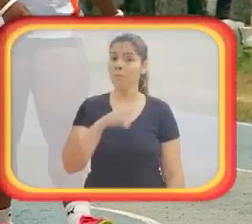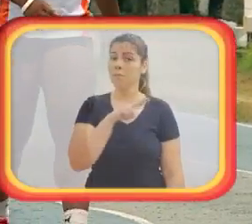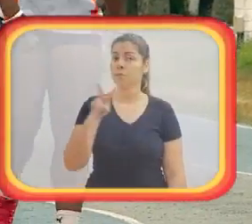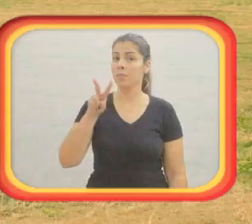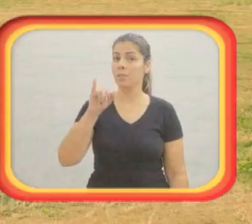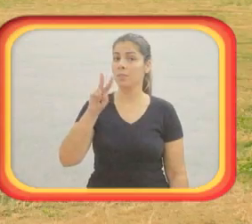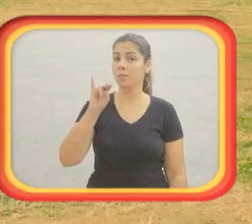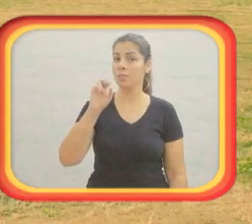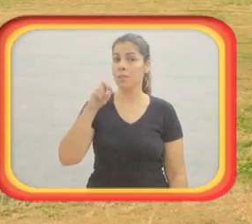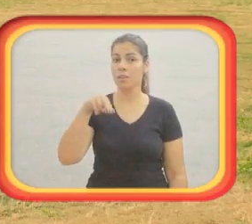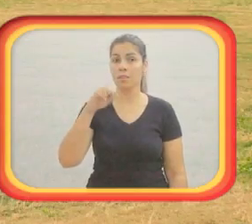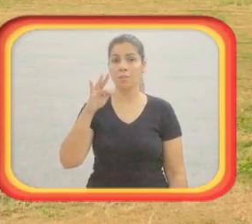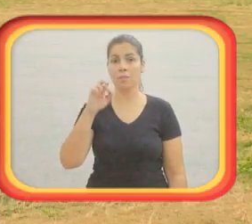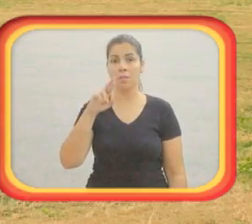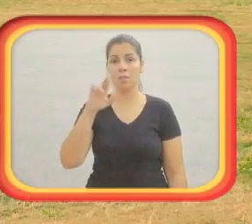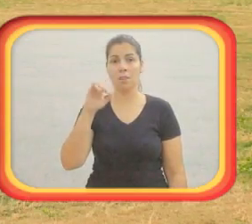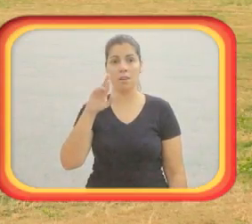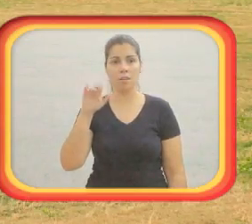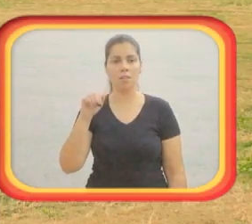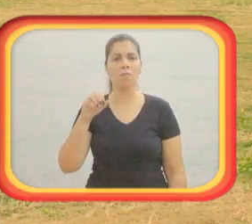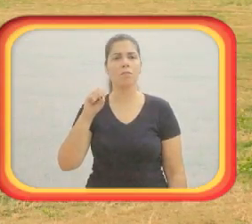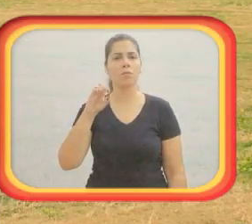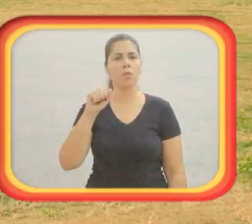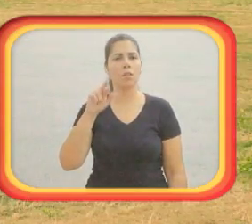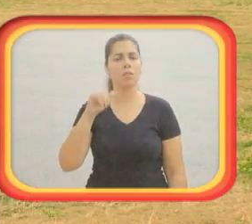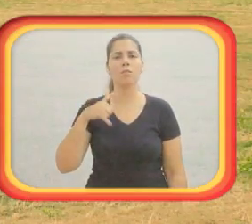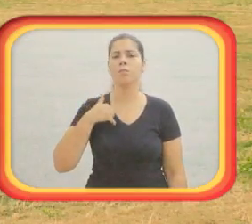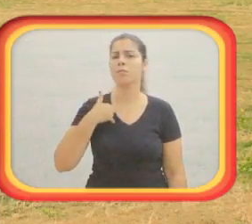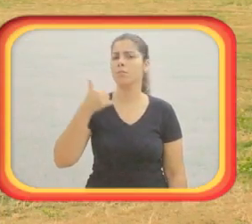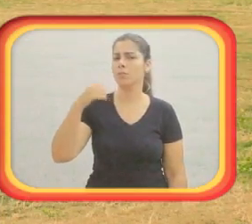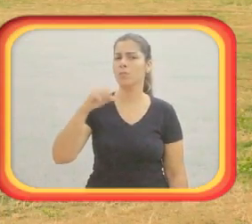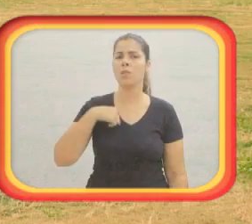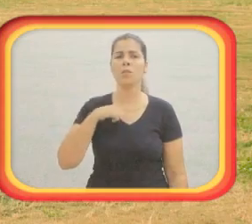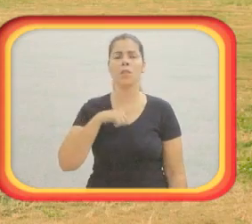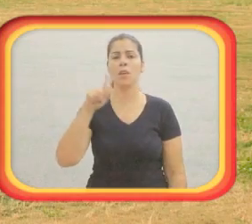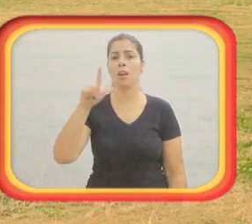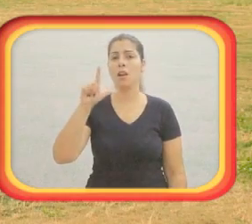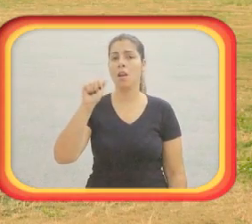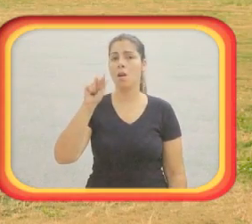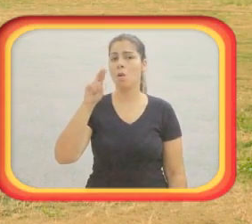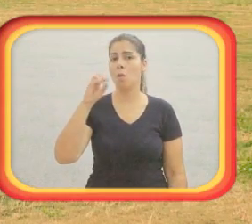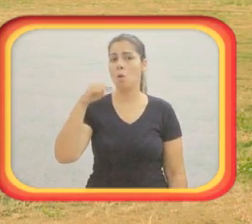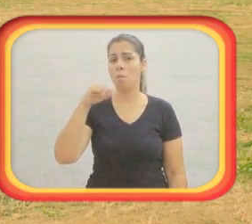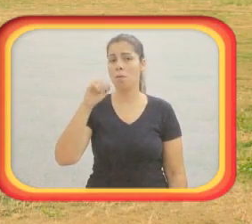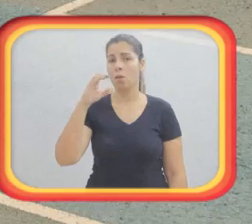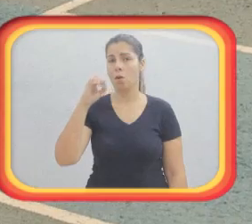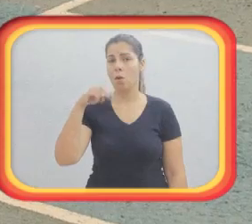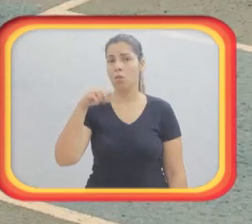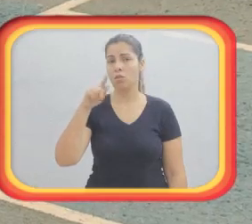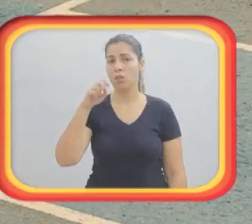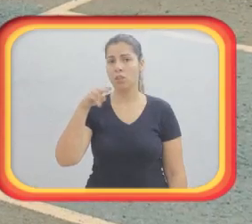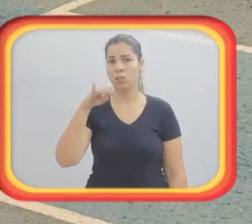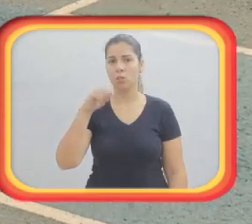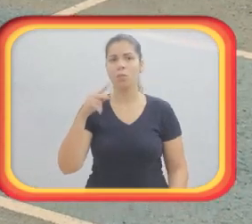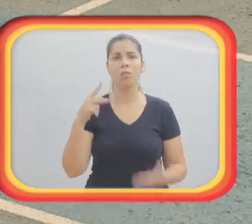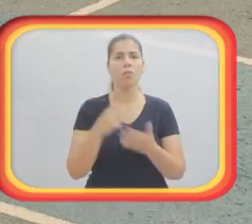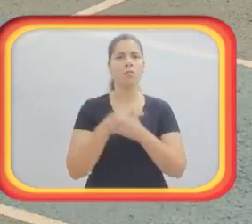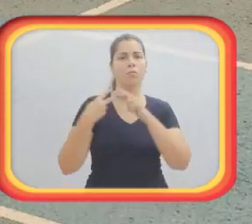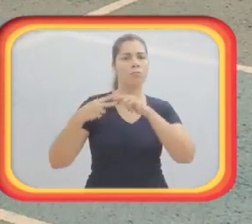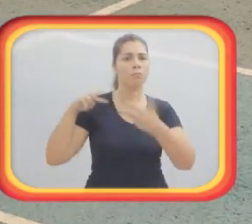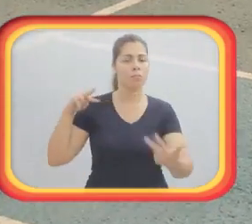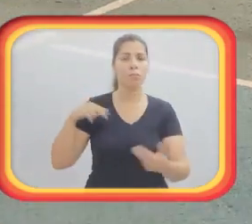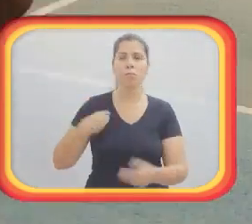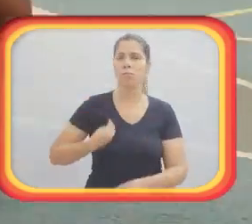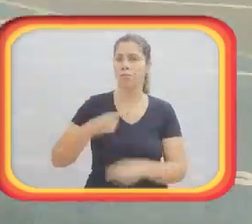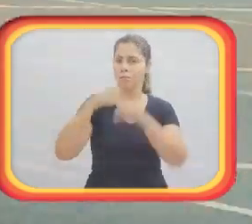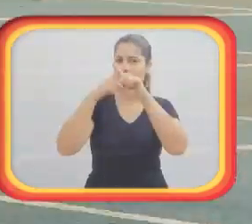Meu nome é Viviane Ferreira Soares, tenho 19 anos, tenho glaucoma congênito, no caso hereditário, e pratico